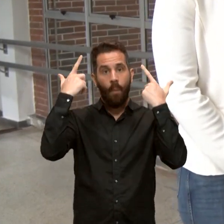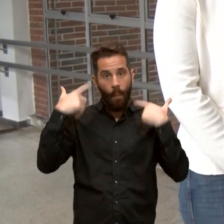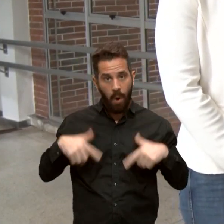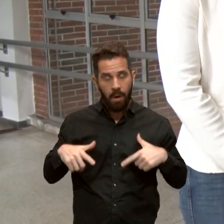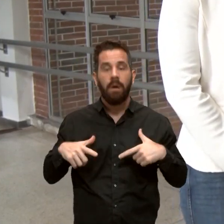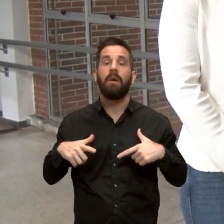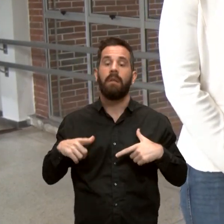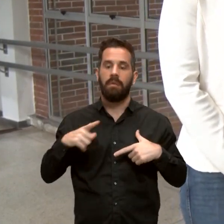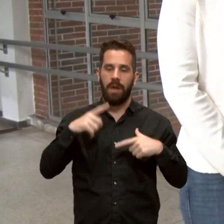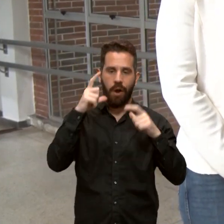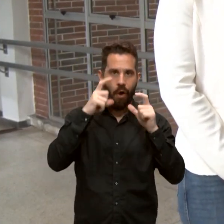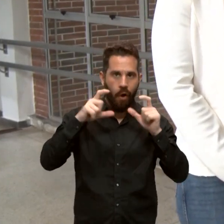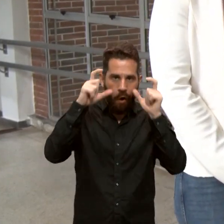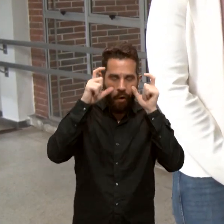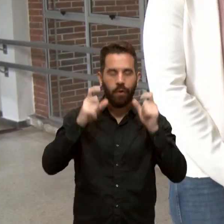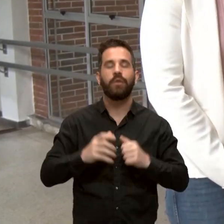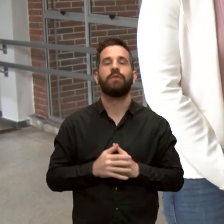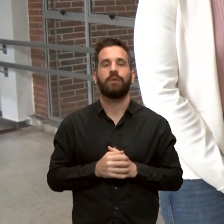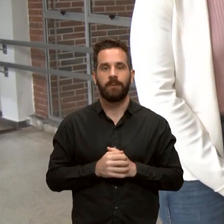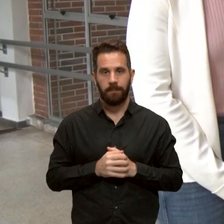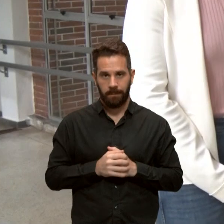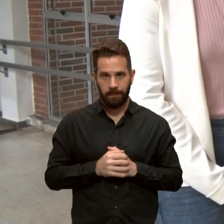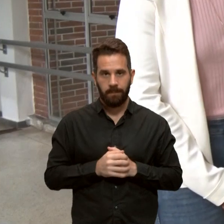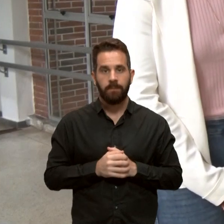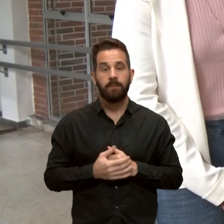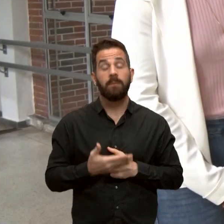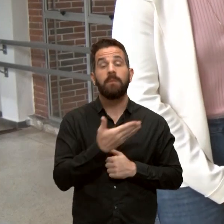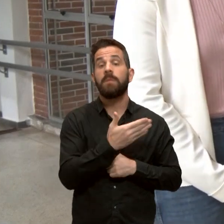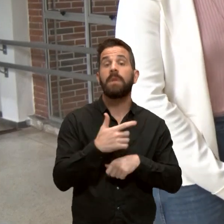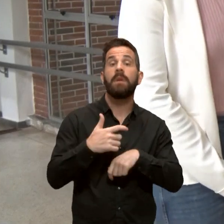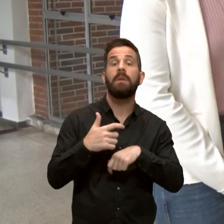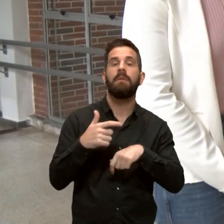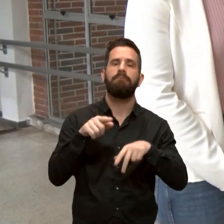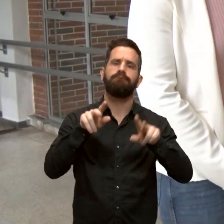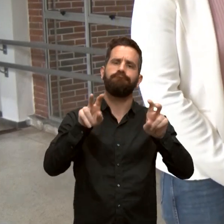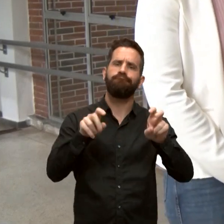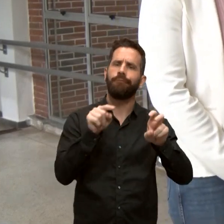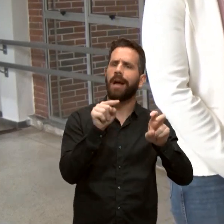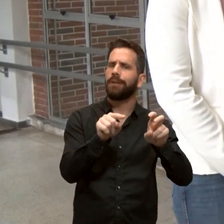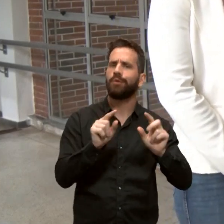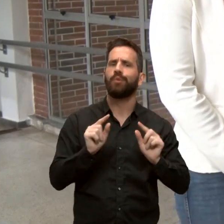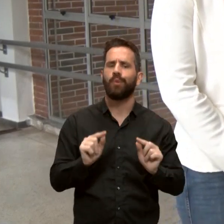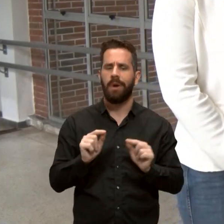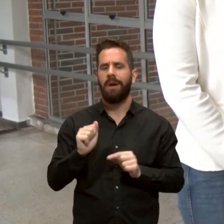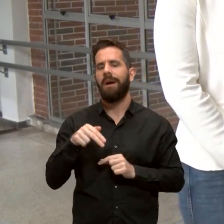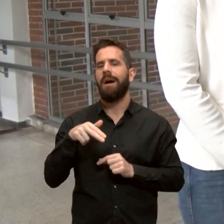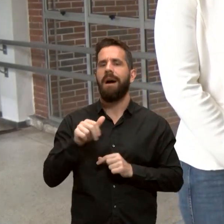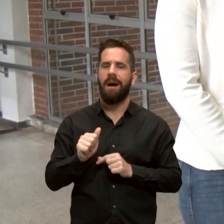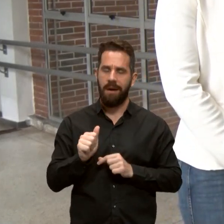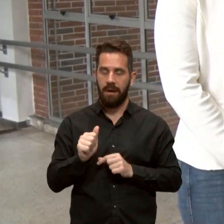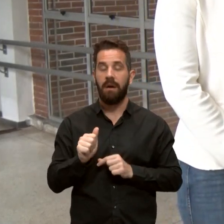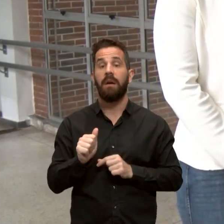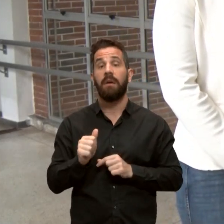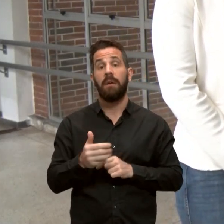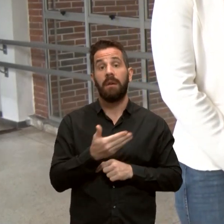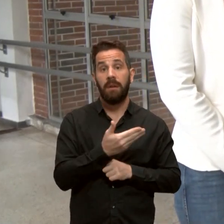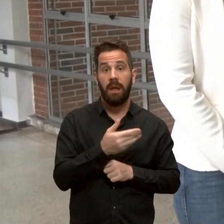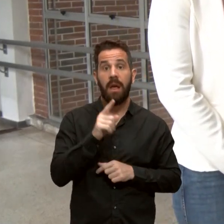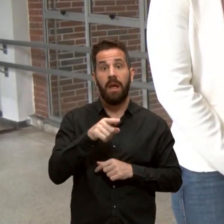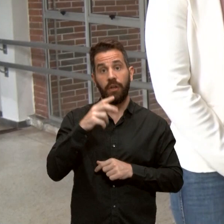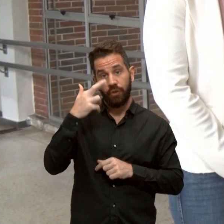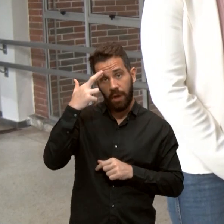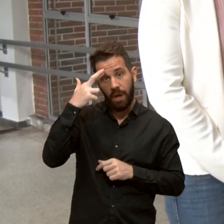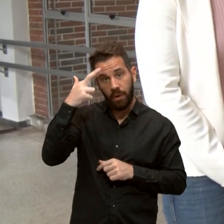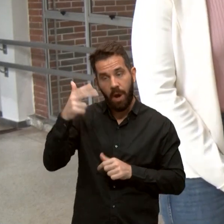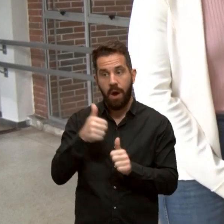uso óculos. E aqui para falar sobre esse assunto com a gente está a Ana Cristina Rebelo. Ela é diretora de acompanhamento